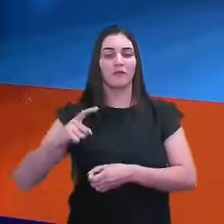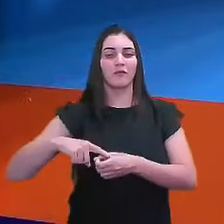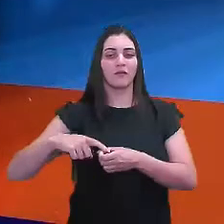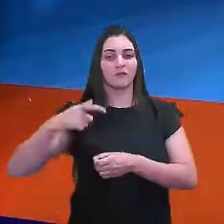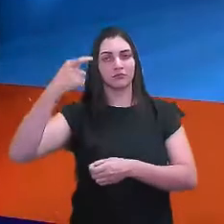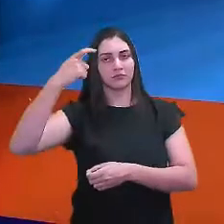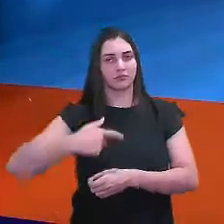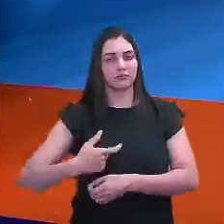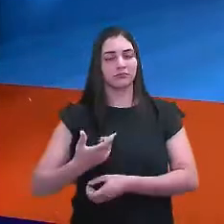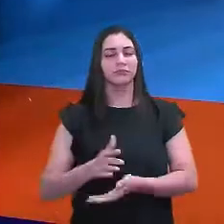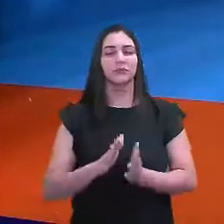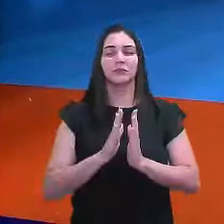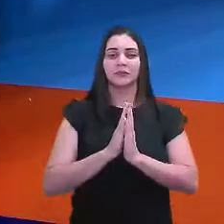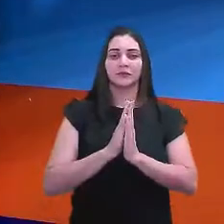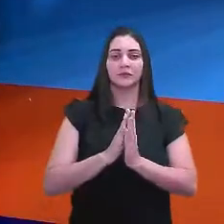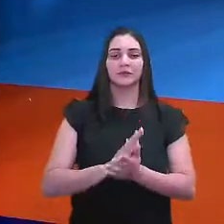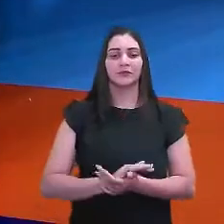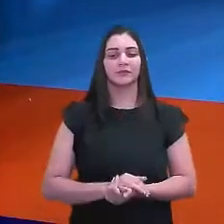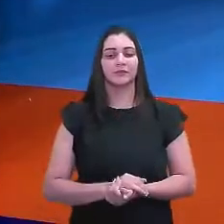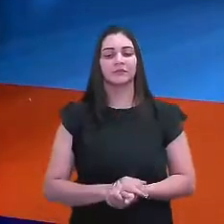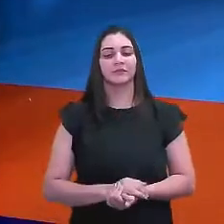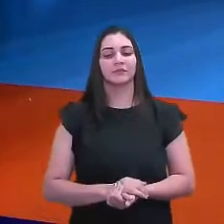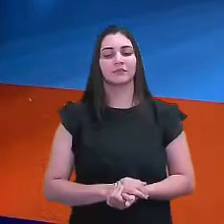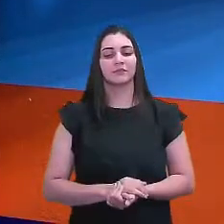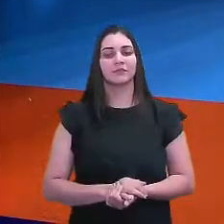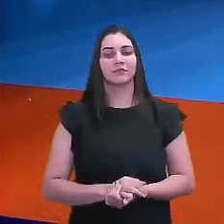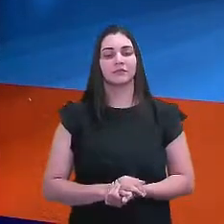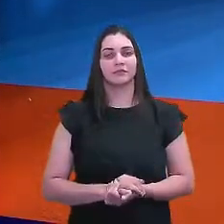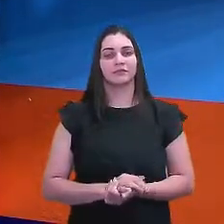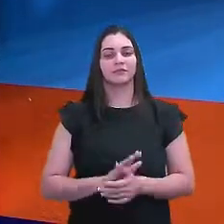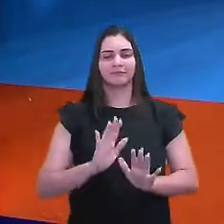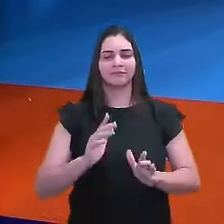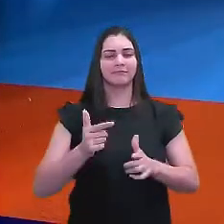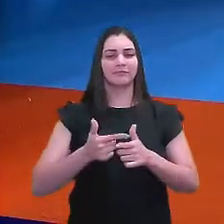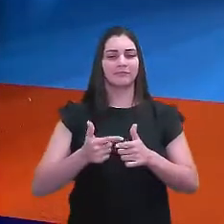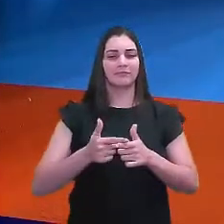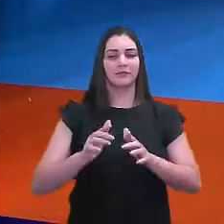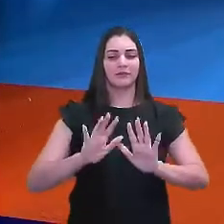Júnior. E aí, eu vou pedir... Eita, deu probleminha, mas